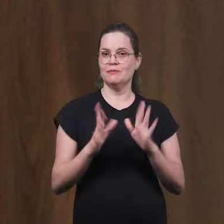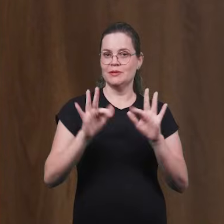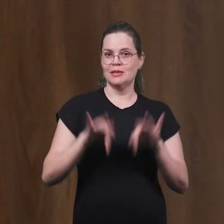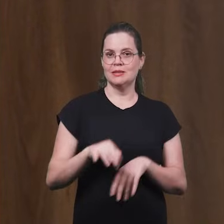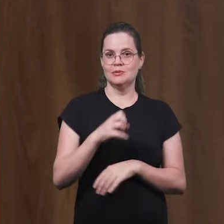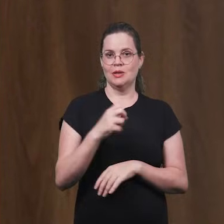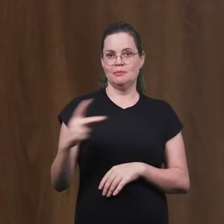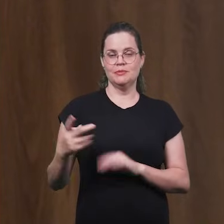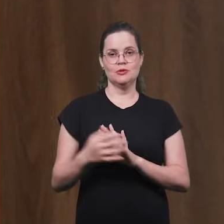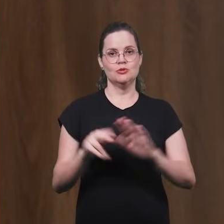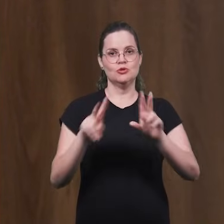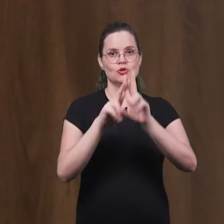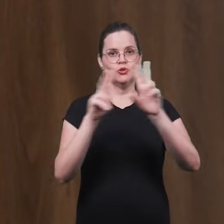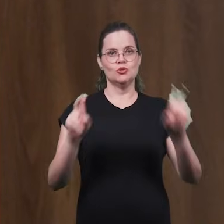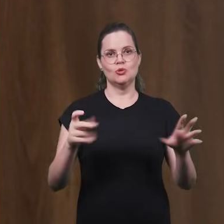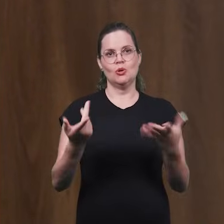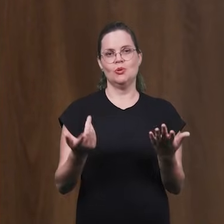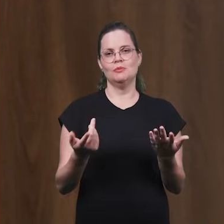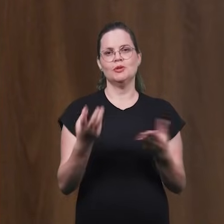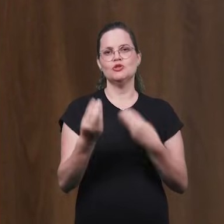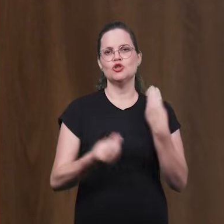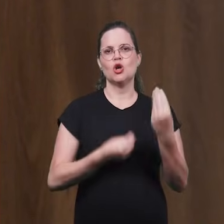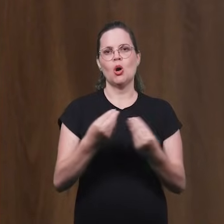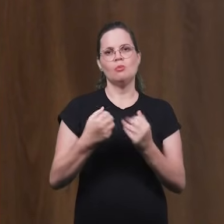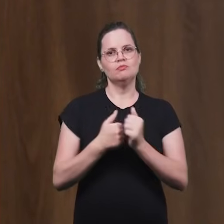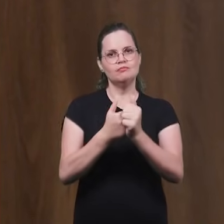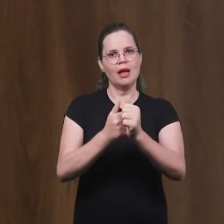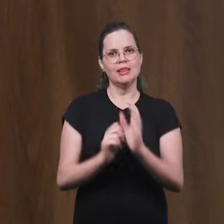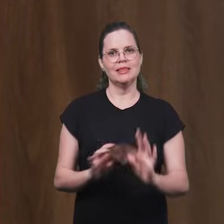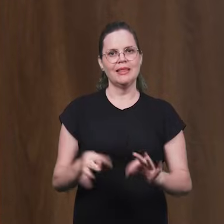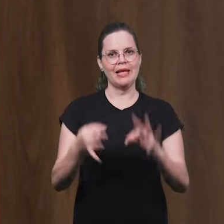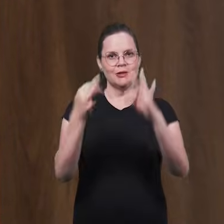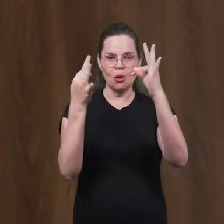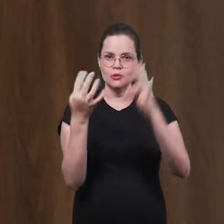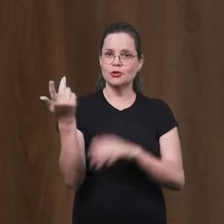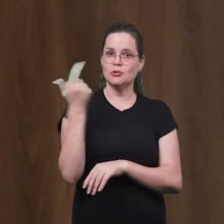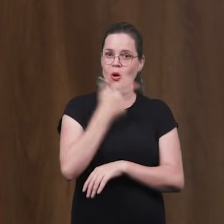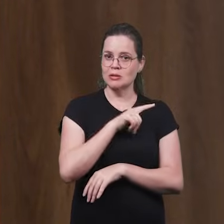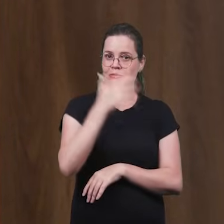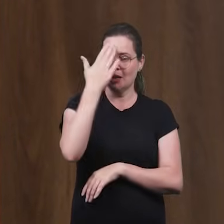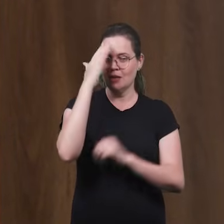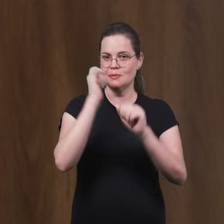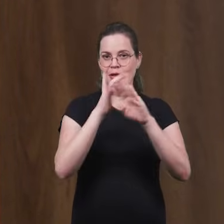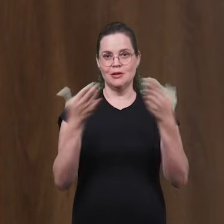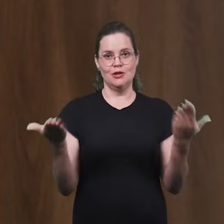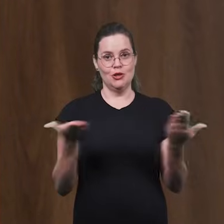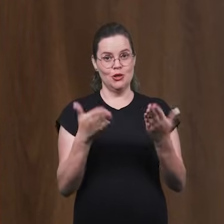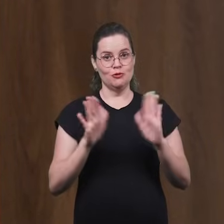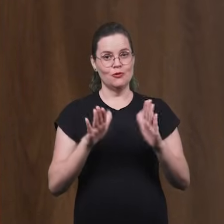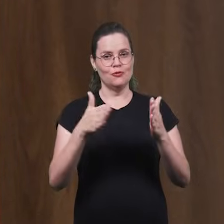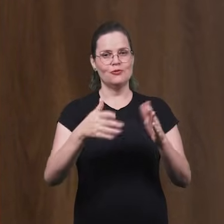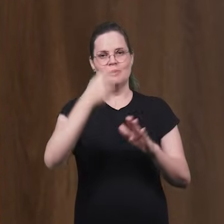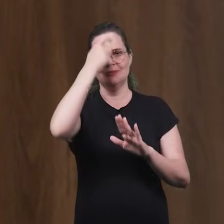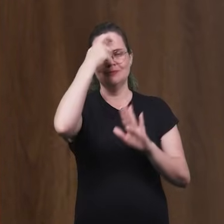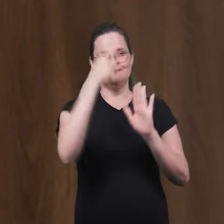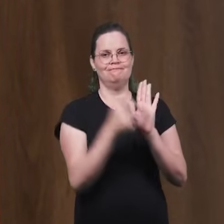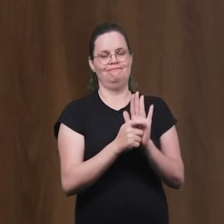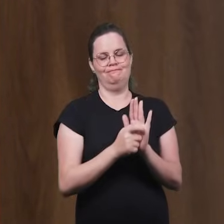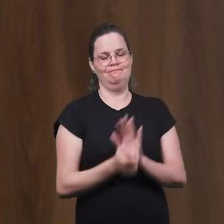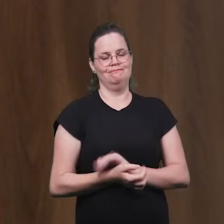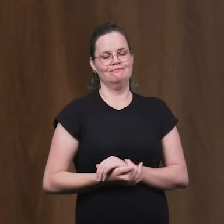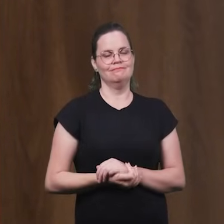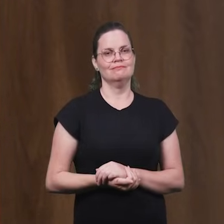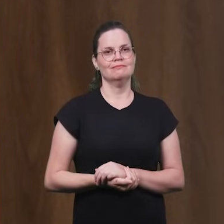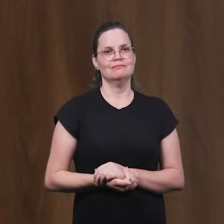o nosso episódio falando sobre acompanhar tecnologia e, neste episódio específico,